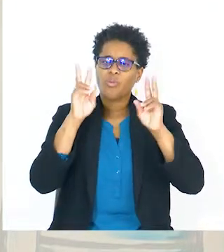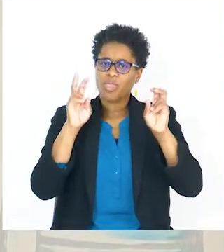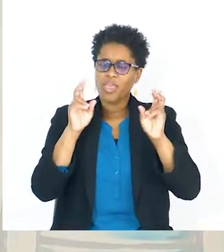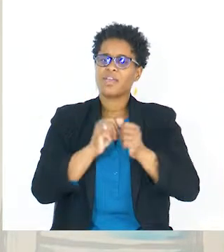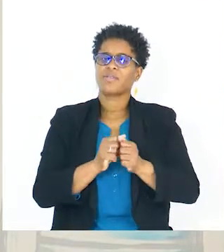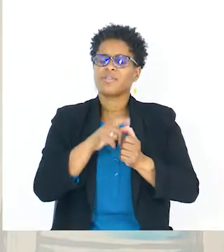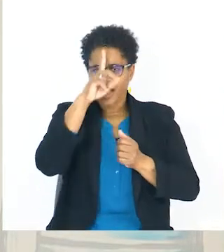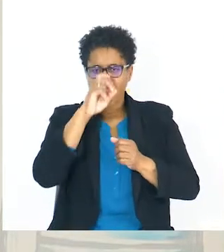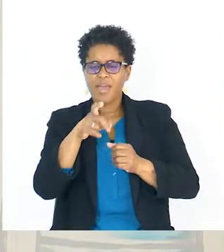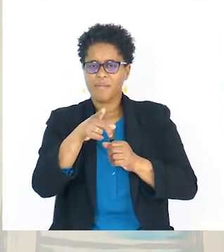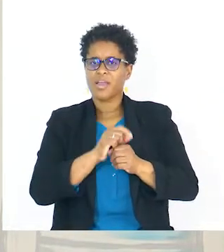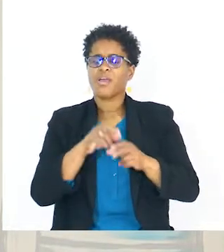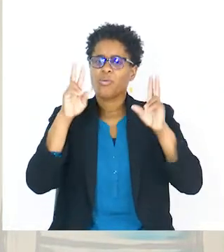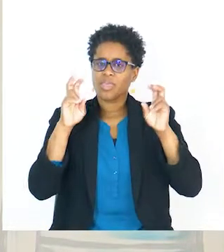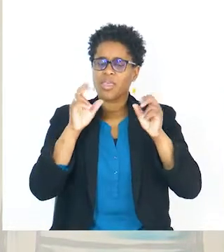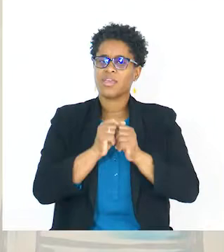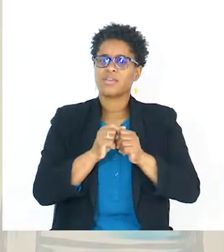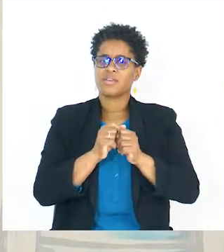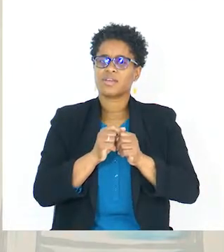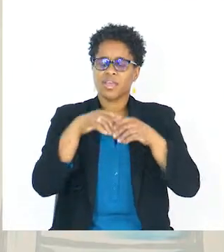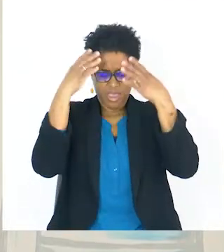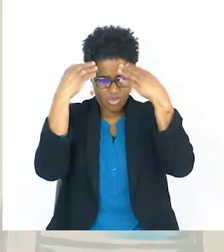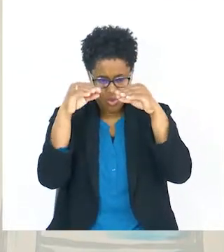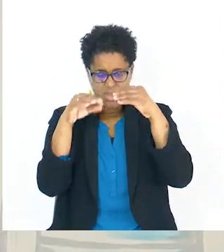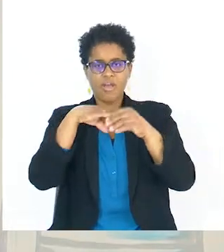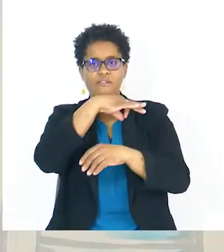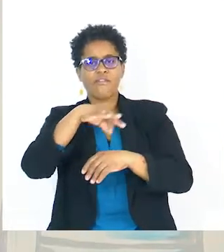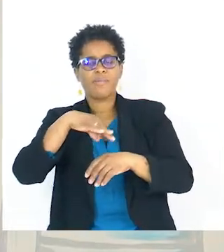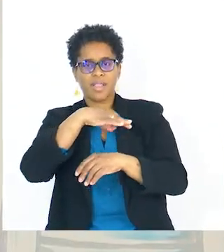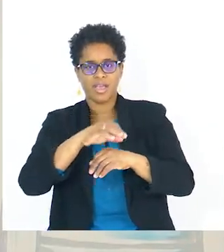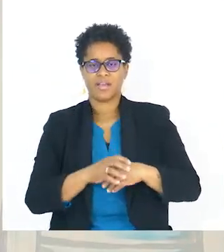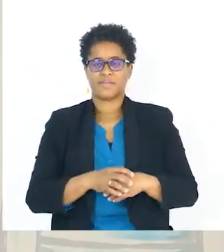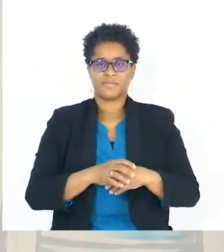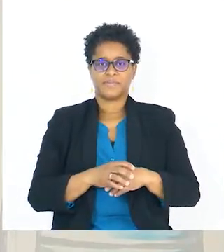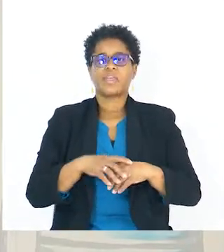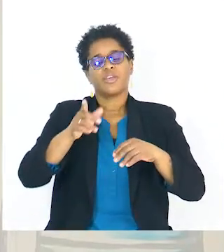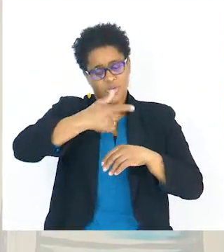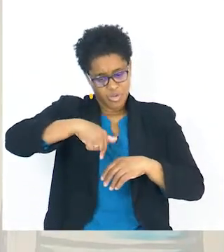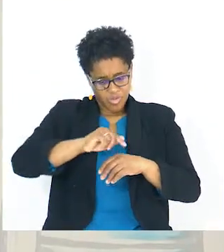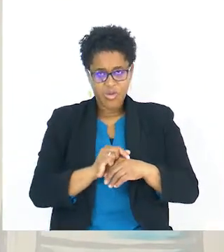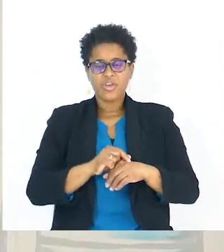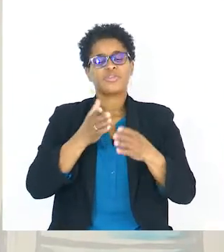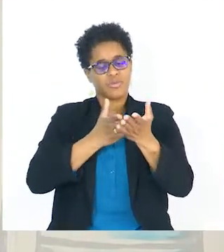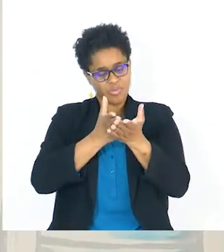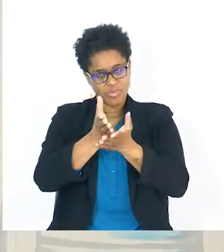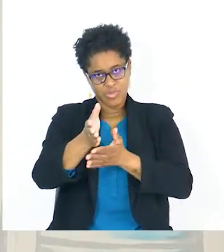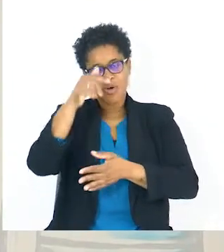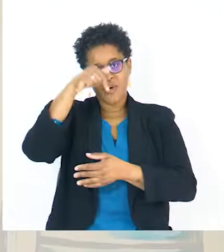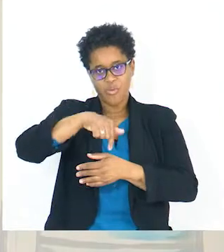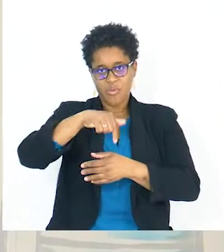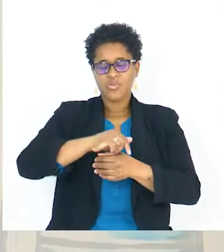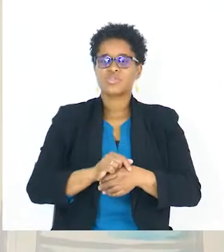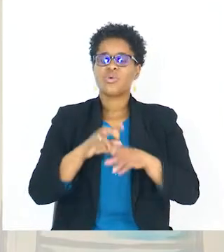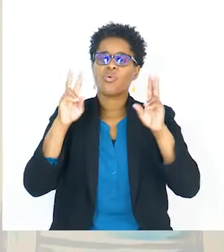um tema, estão a lembrar? O tema educação familiar. E nós vamos continuar